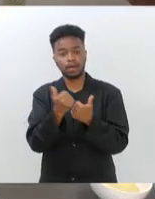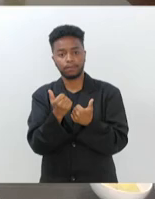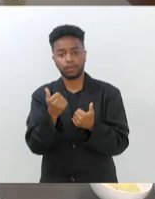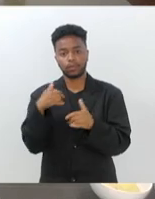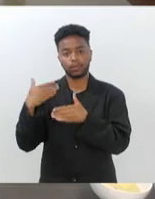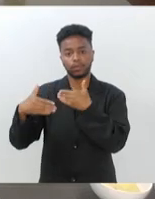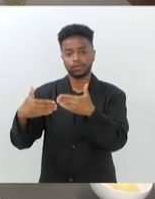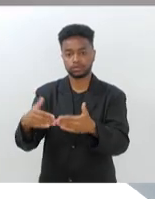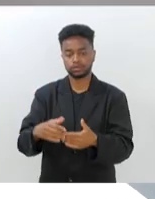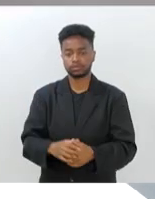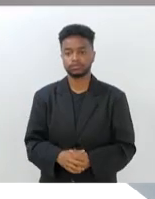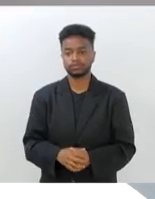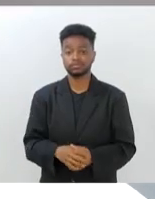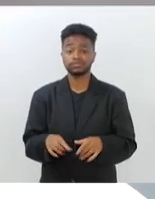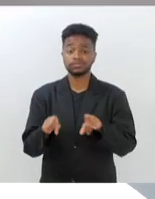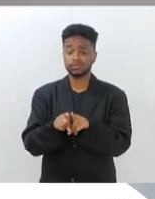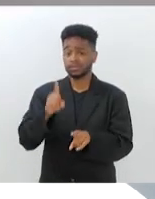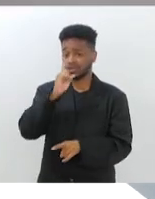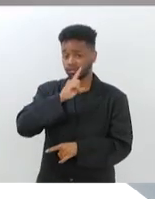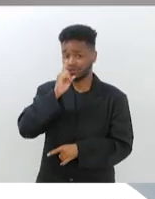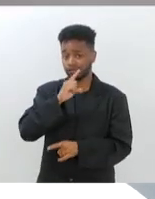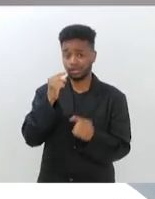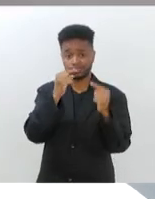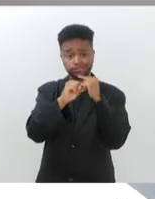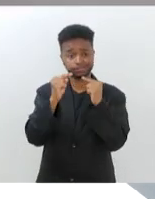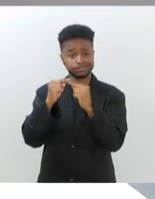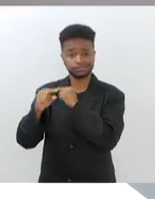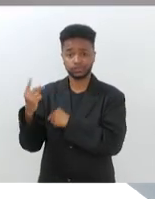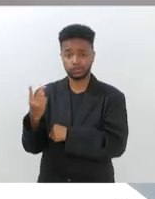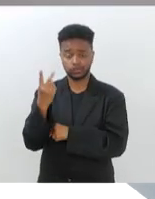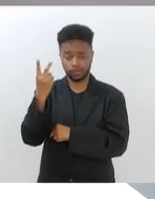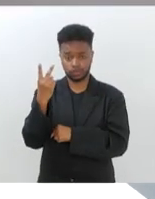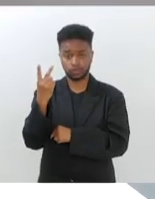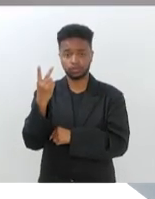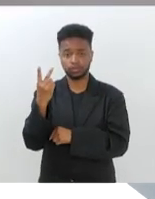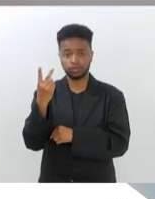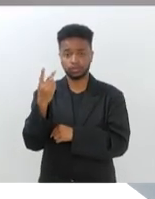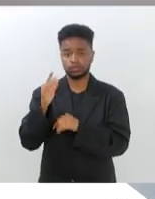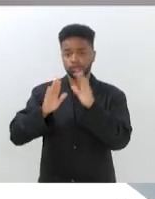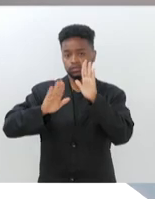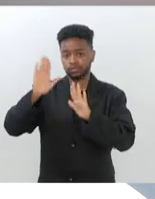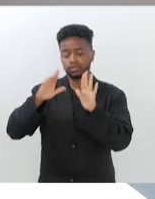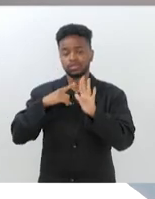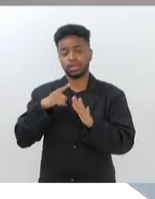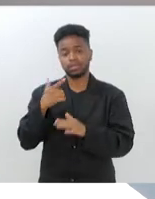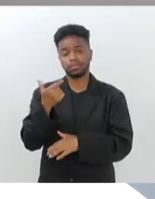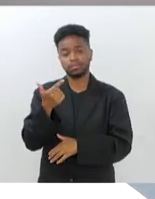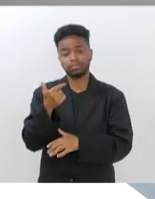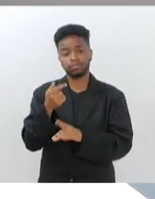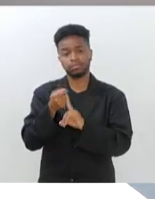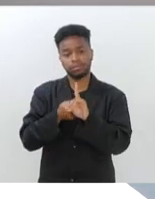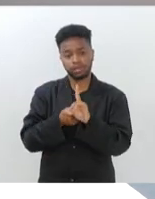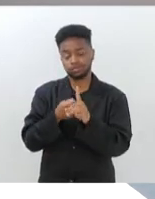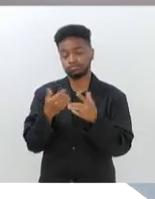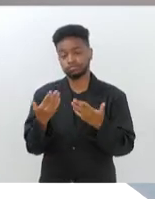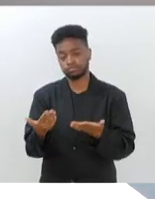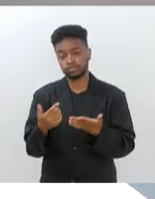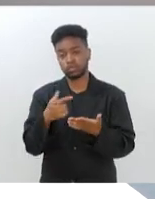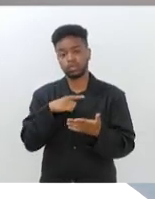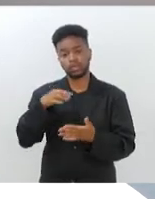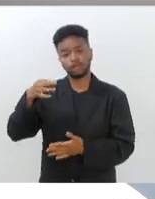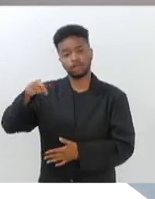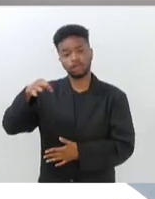processo da Val consistência que este valor que tá sendo licitado por um projeto de 12 meses sem dúvida eu tô aqui com as